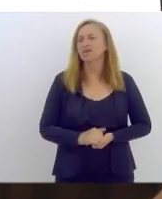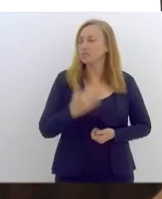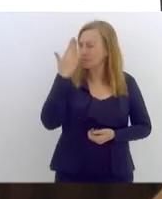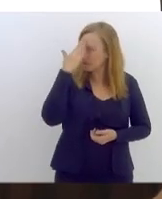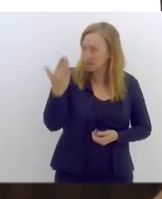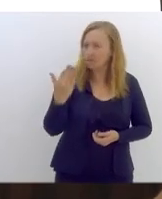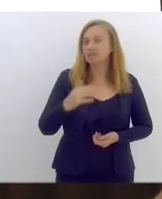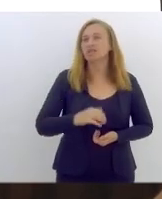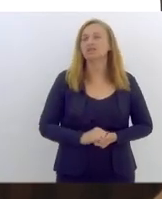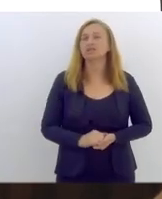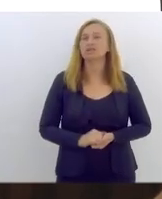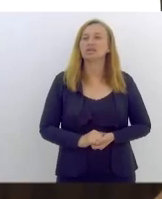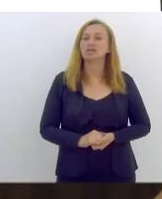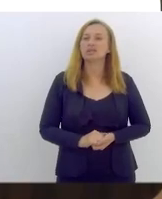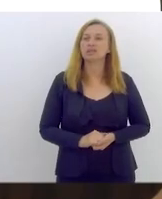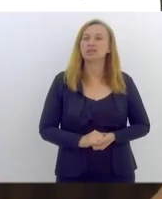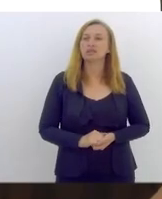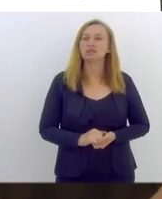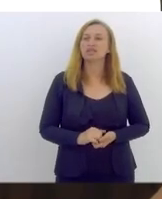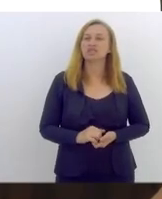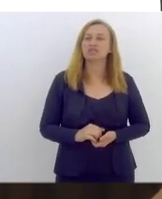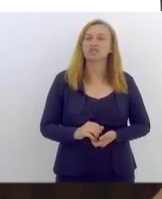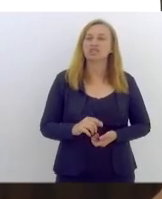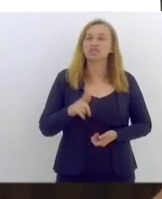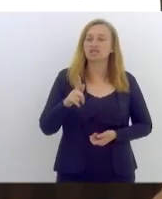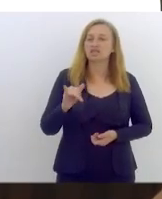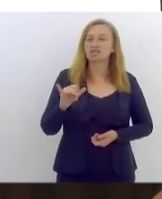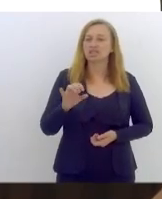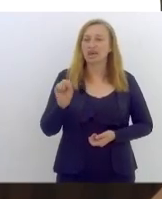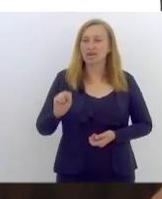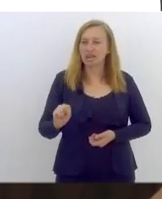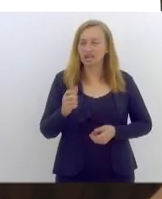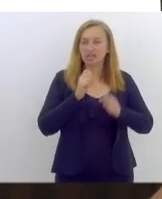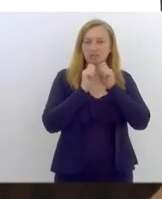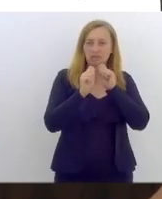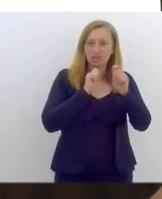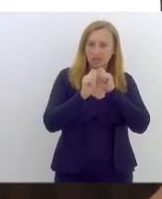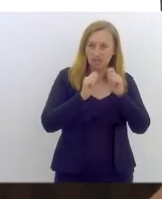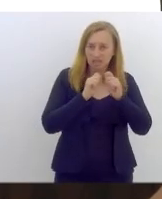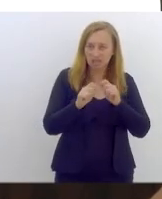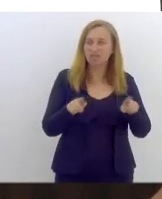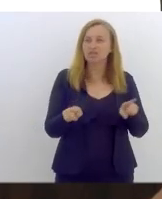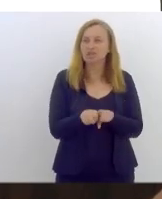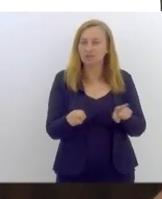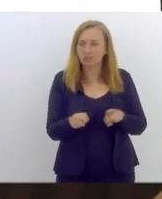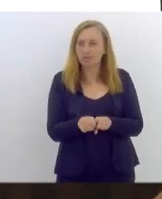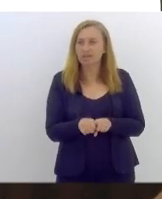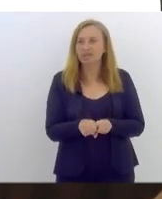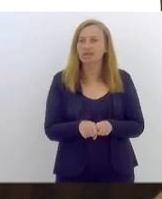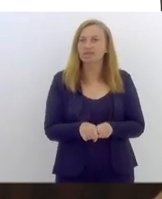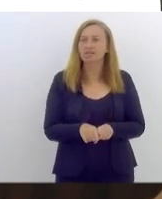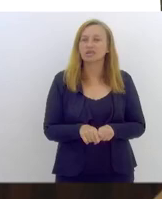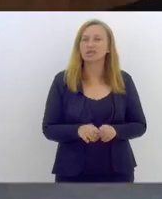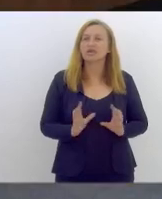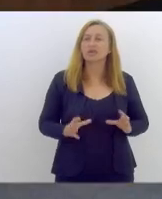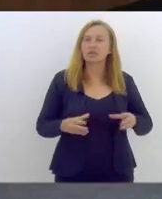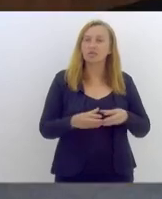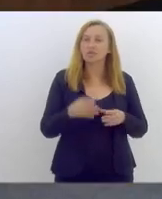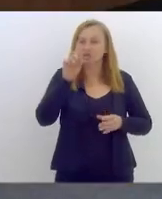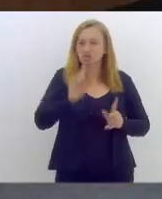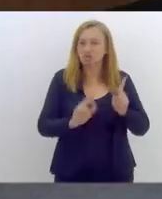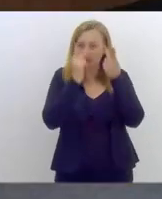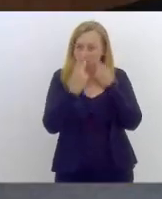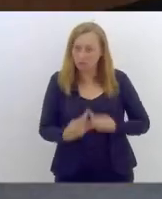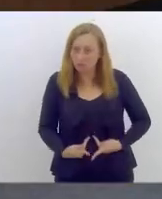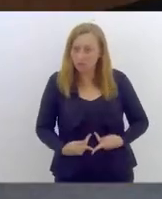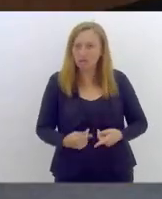obrigada, UESCLA. A Gisele Martins, jornalista da Justiça Global, que também já fez parte aí da Comissão de Direitos Humanos